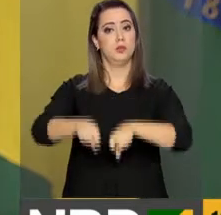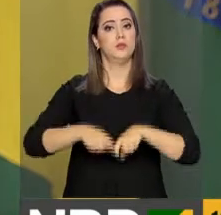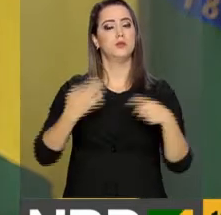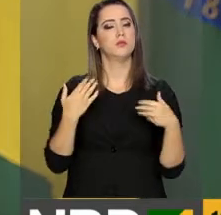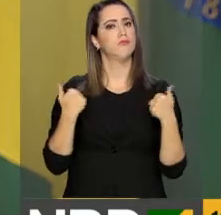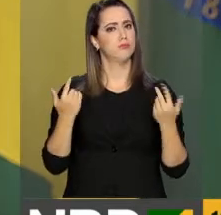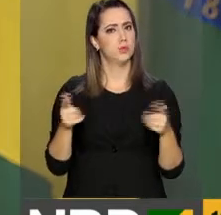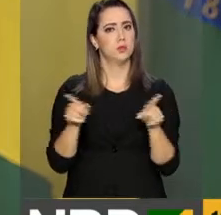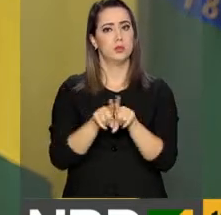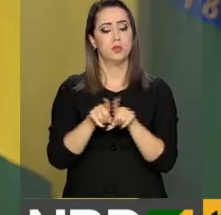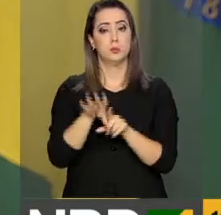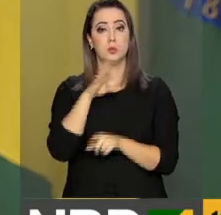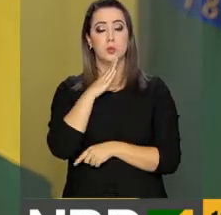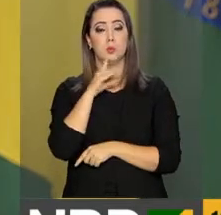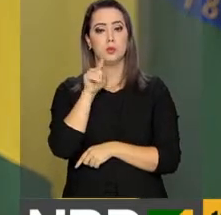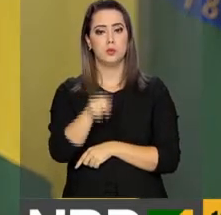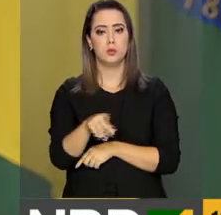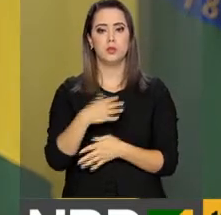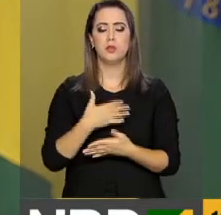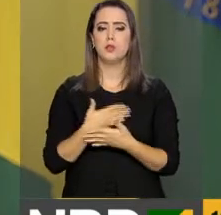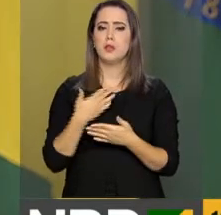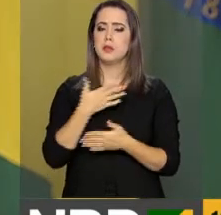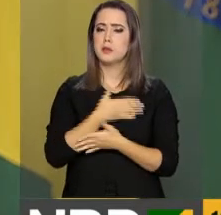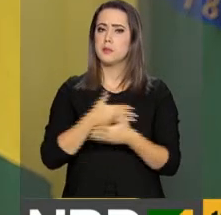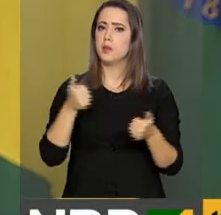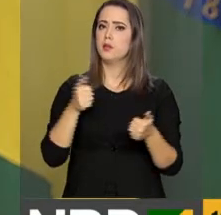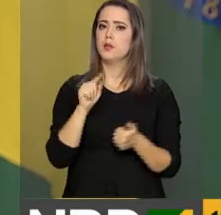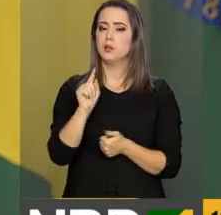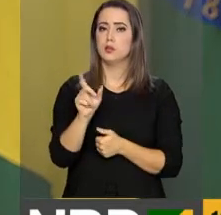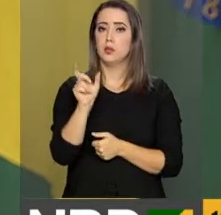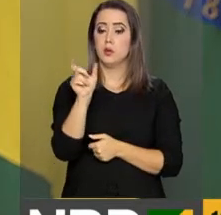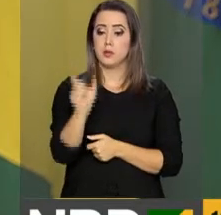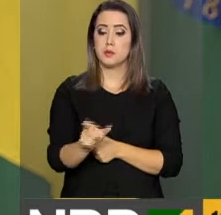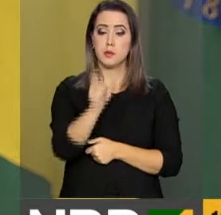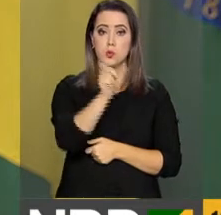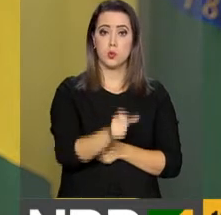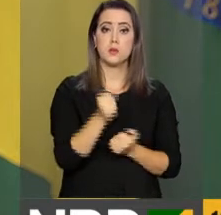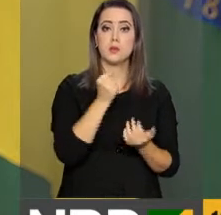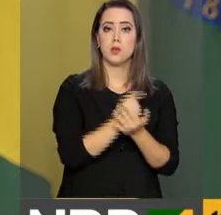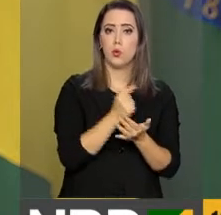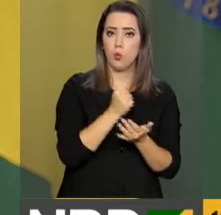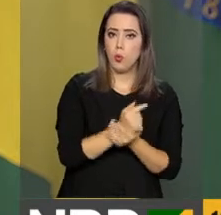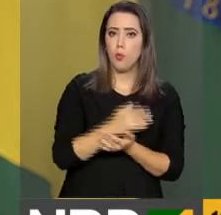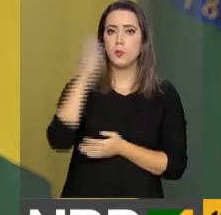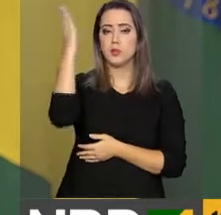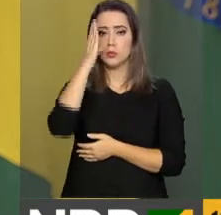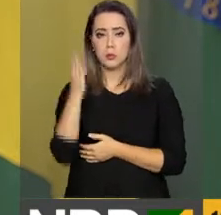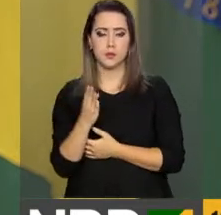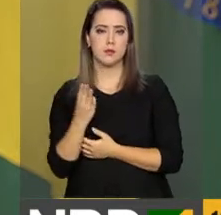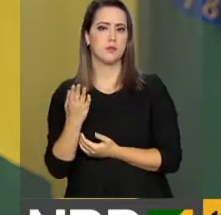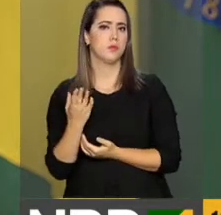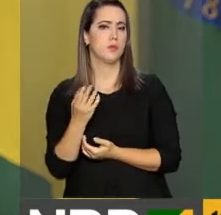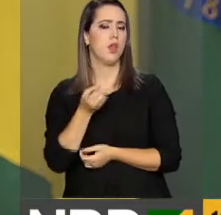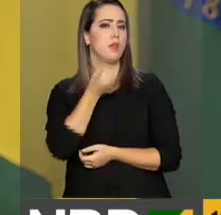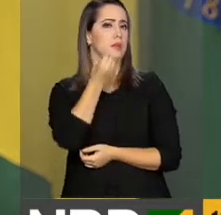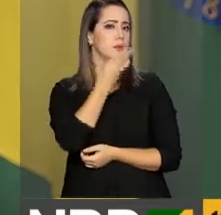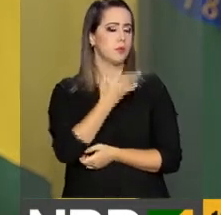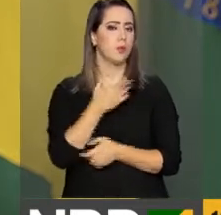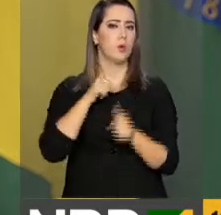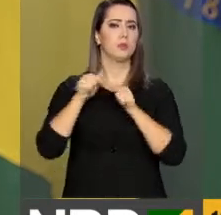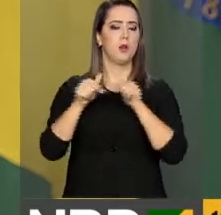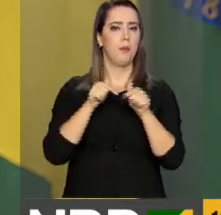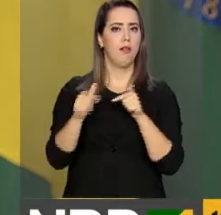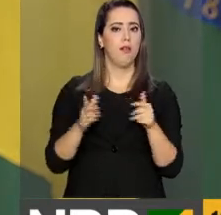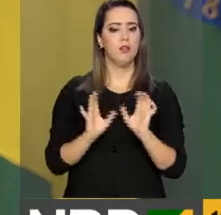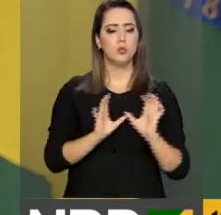disso, reconhece e valoriza o consumidor brasileiro. As boas práticas dos